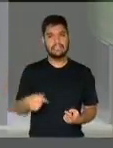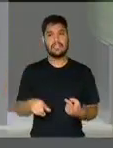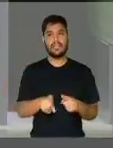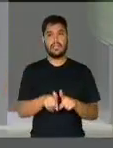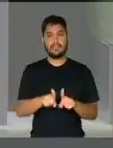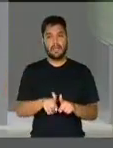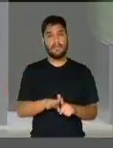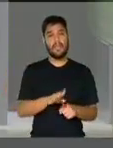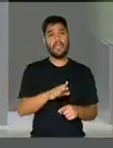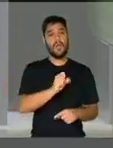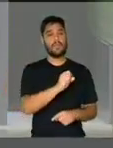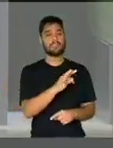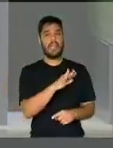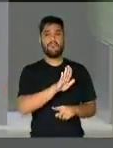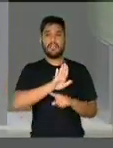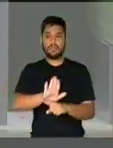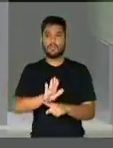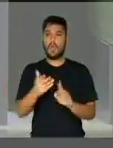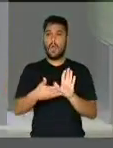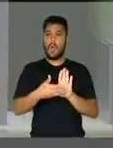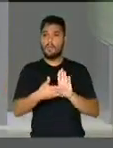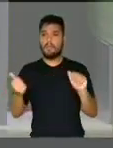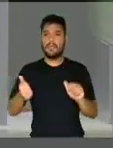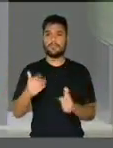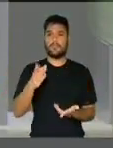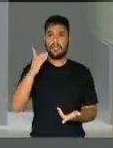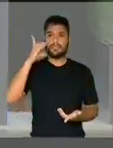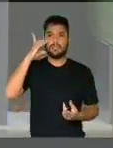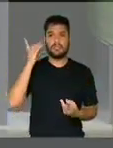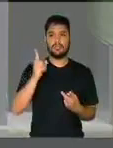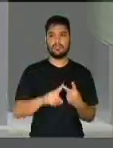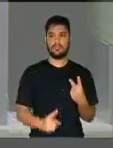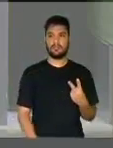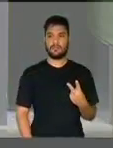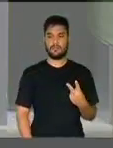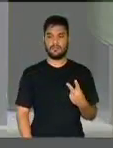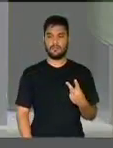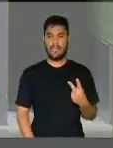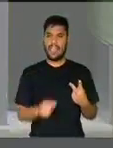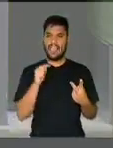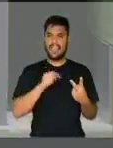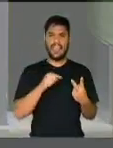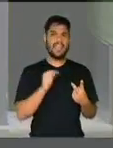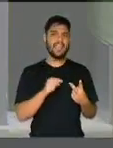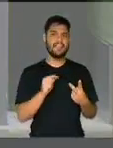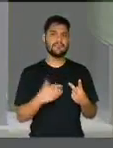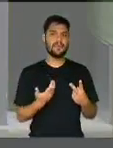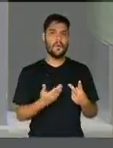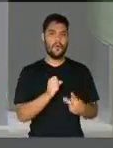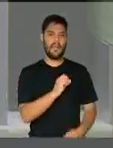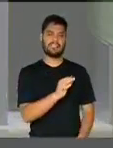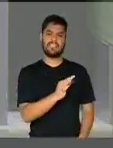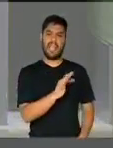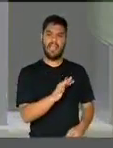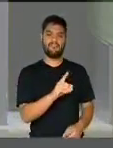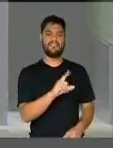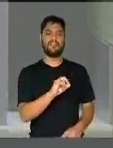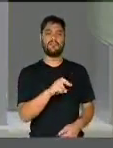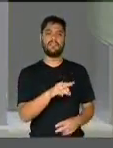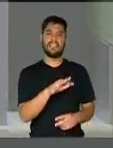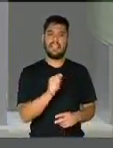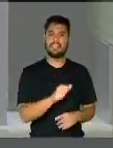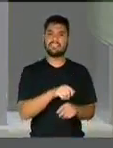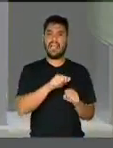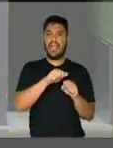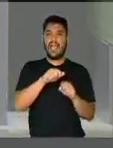a ex-presidente Dilma. Esse Supremo é iluminista? Que luzes ele traz para o país? As luzes